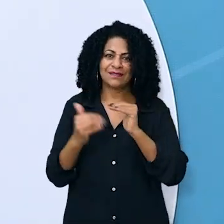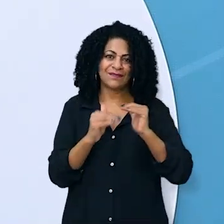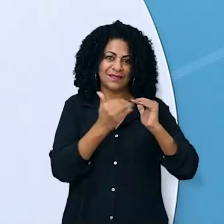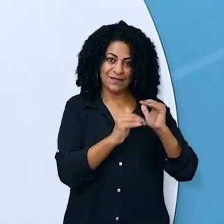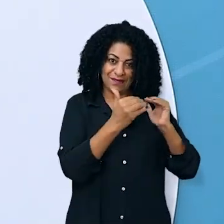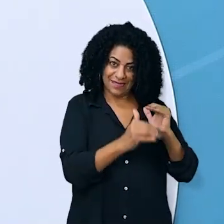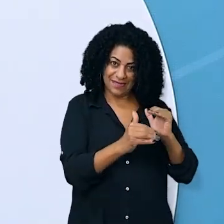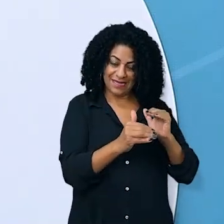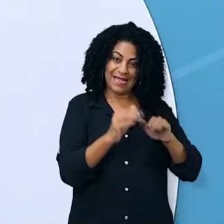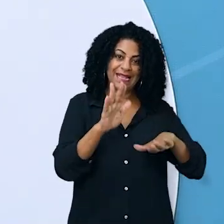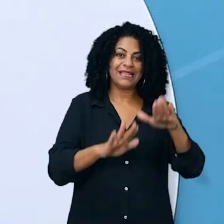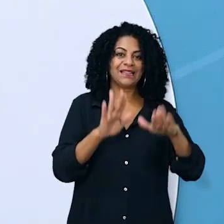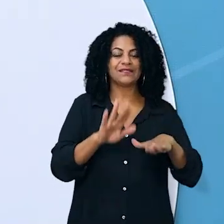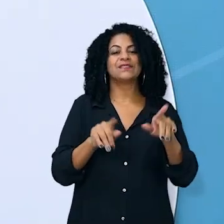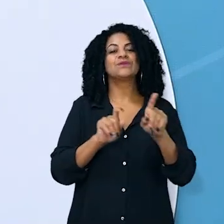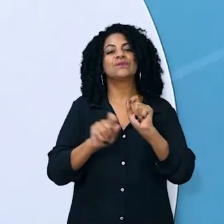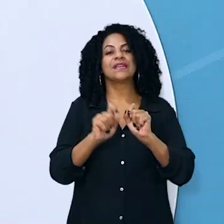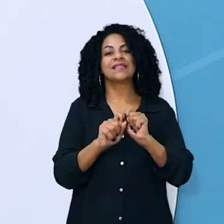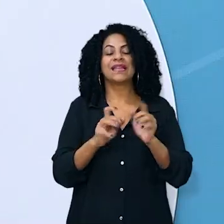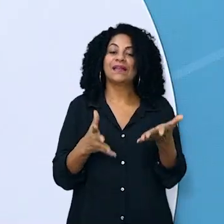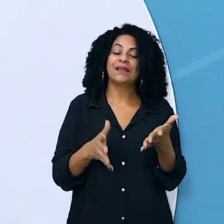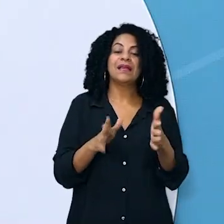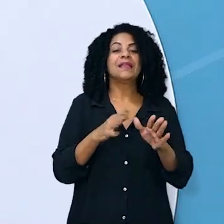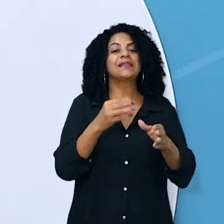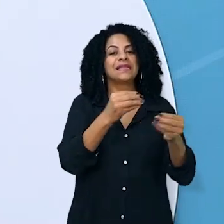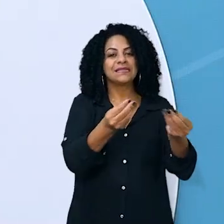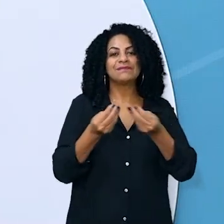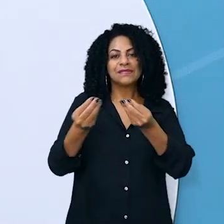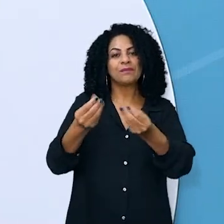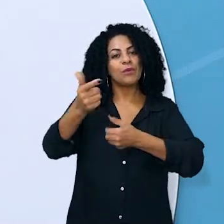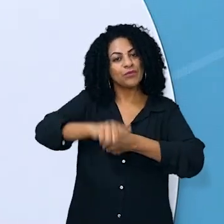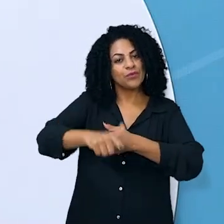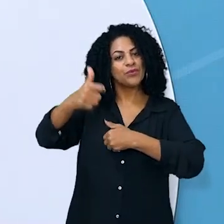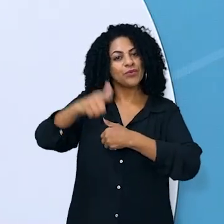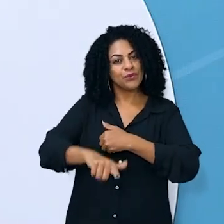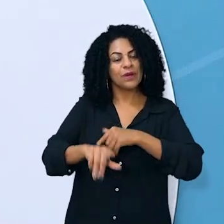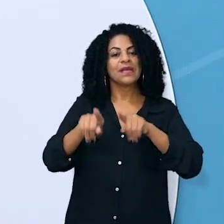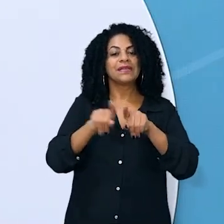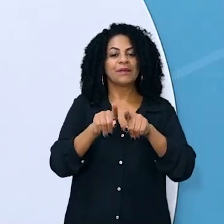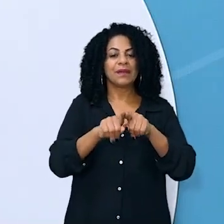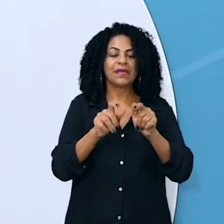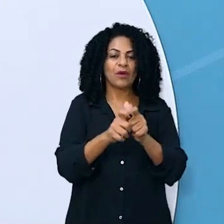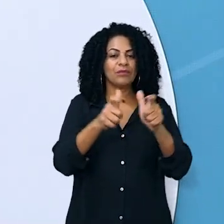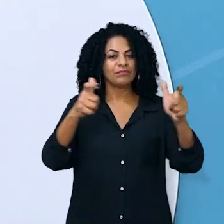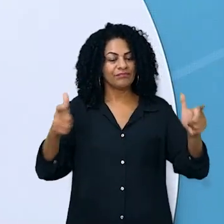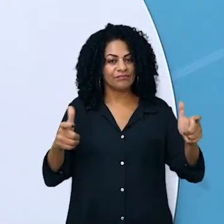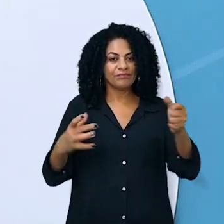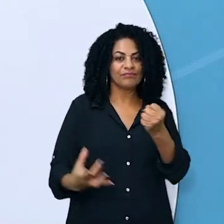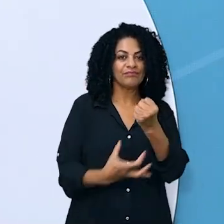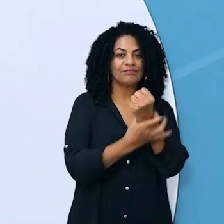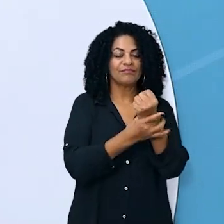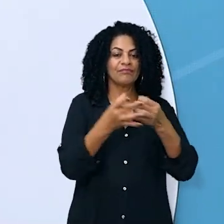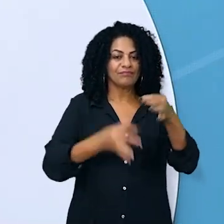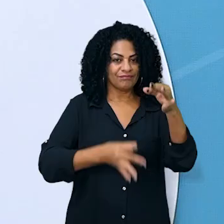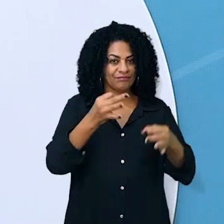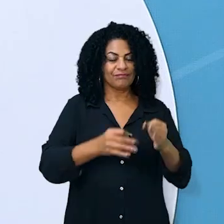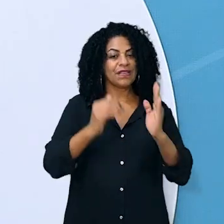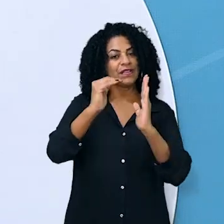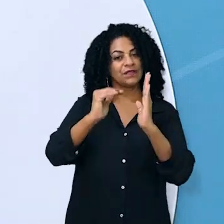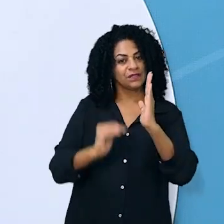regionais levou à utilização da sistemática das demandas repetitivas, medida que aumenta a segurança jurídica e reduz